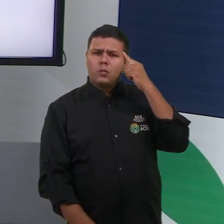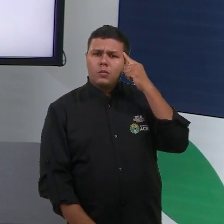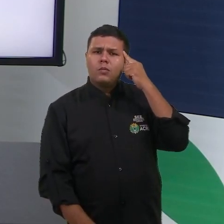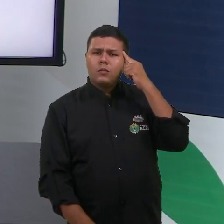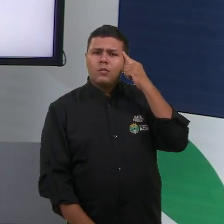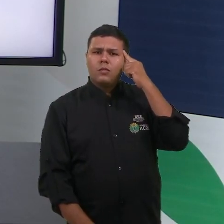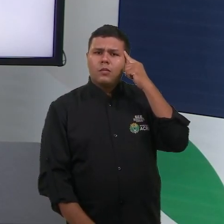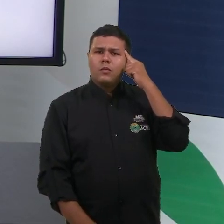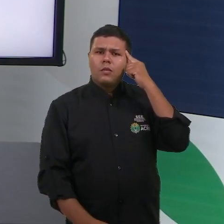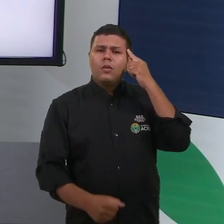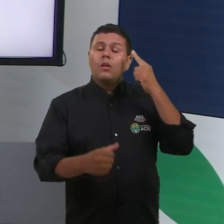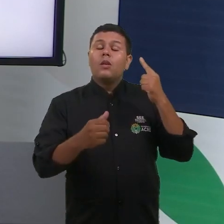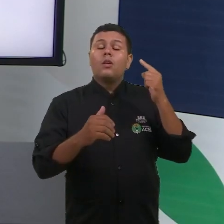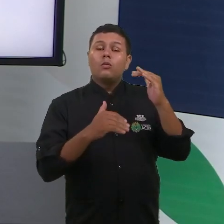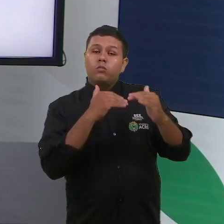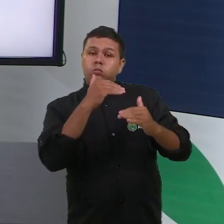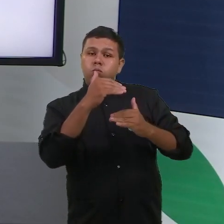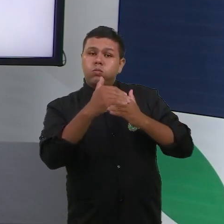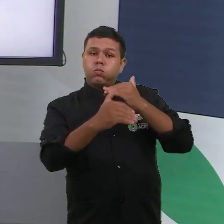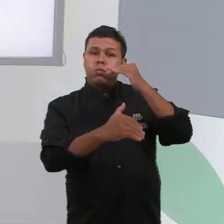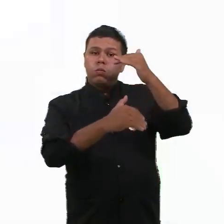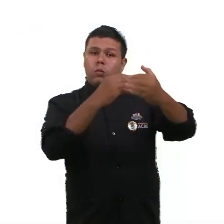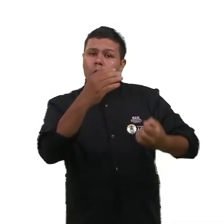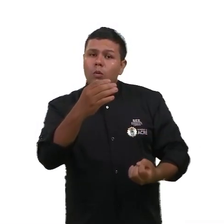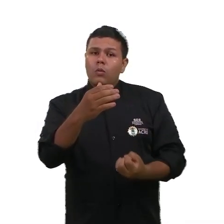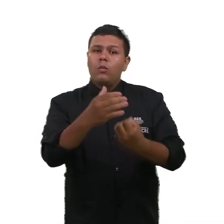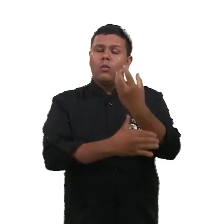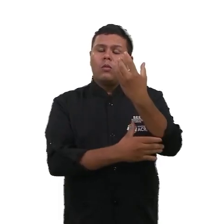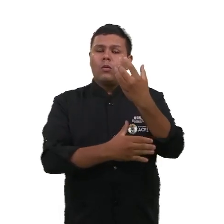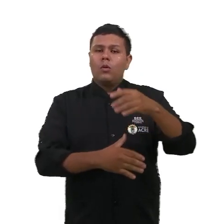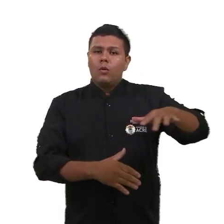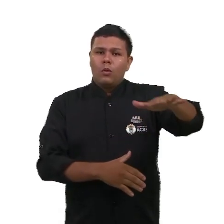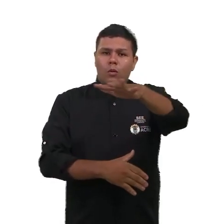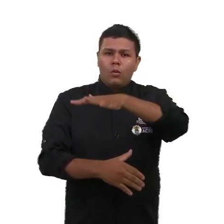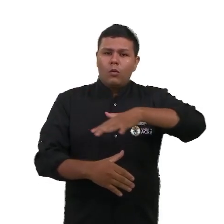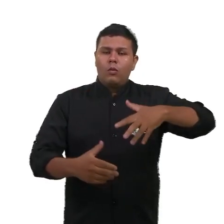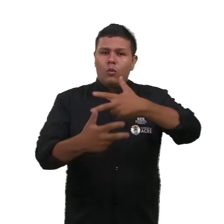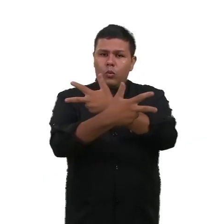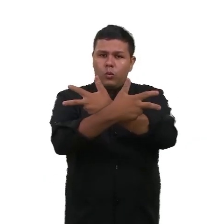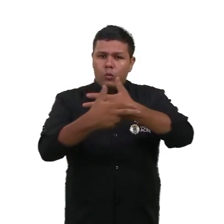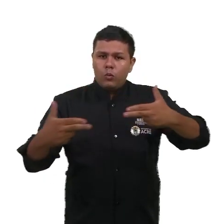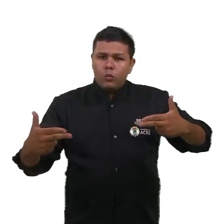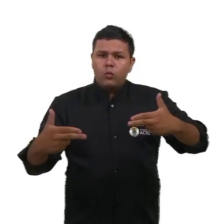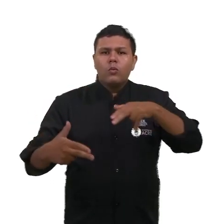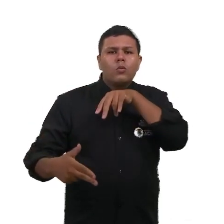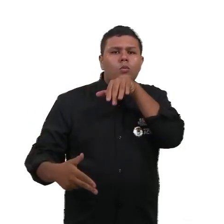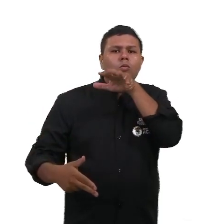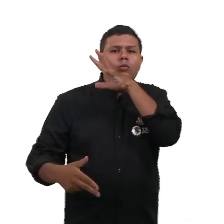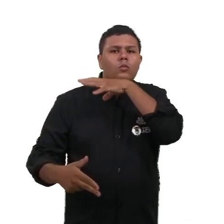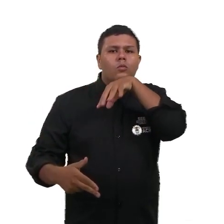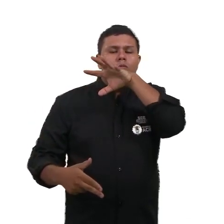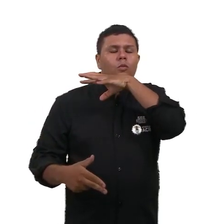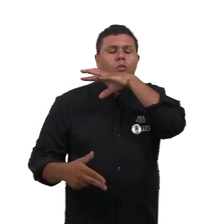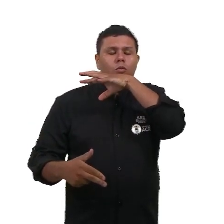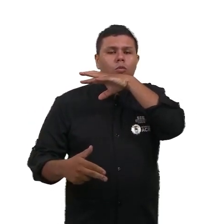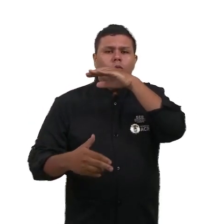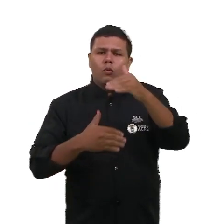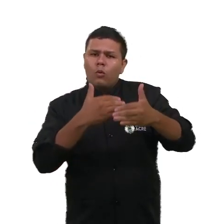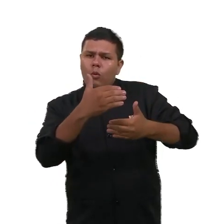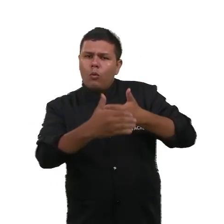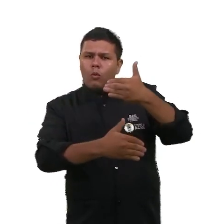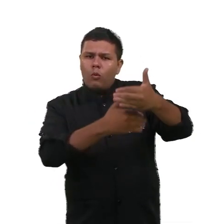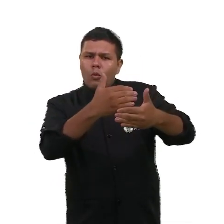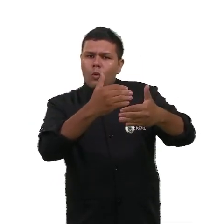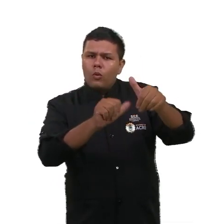evolucionista, que quer dizer o quê? Que as espécies se modificam ao longo das eras,